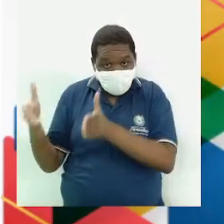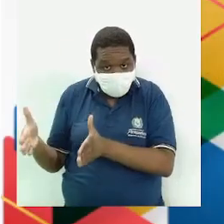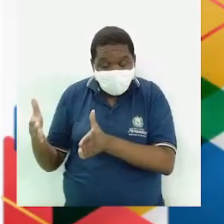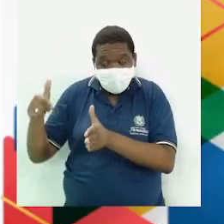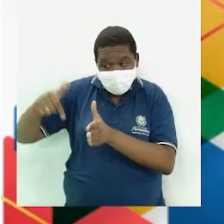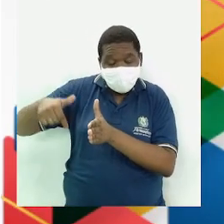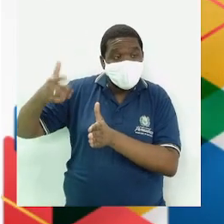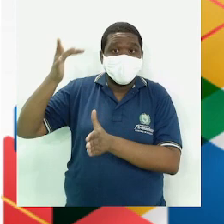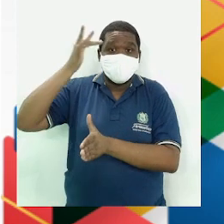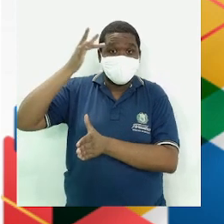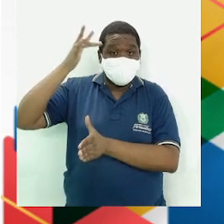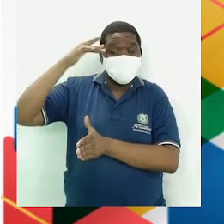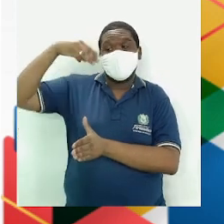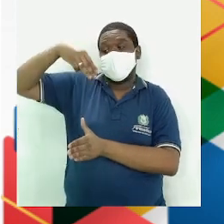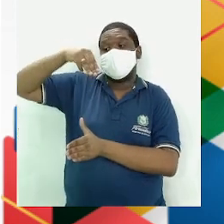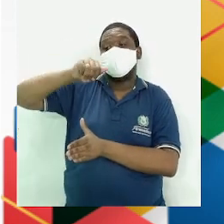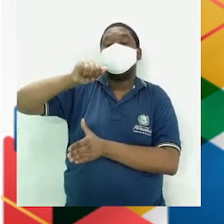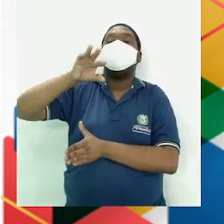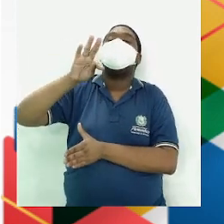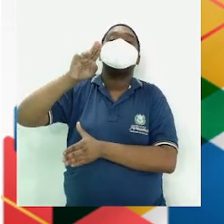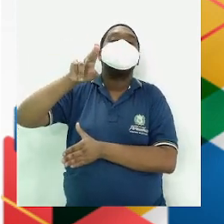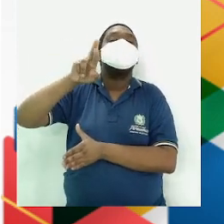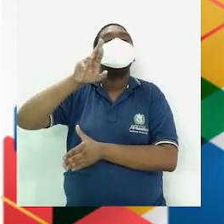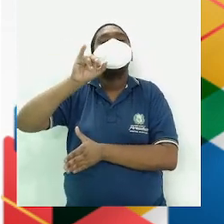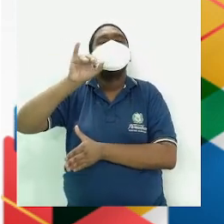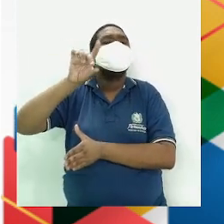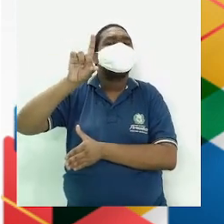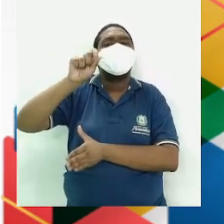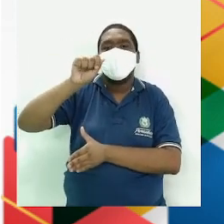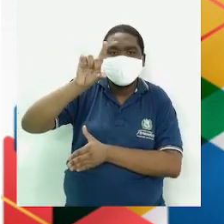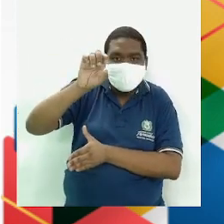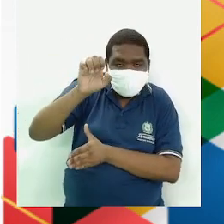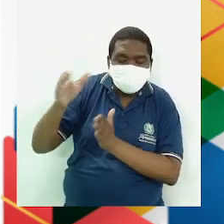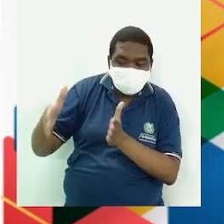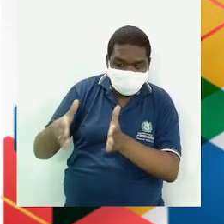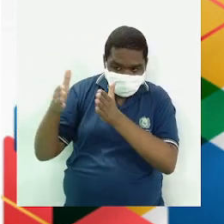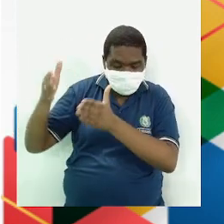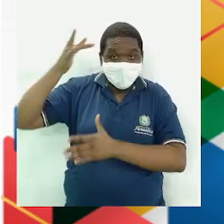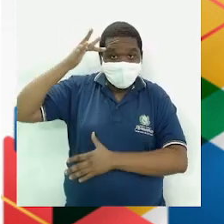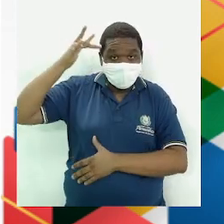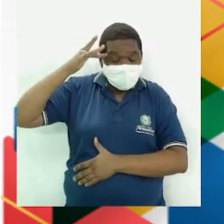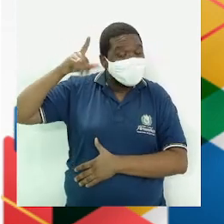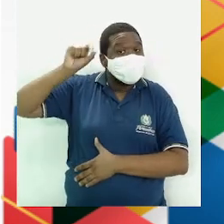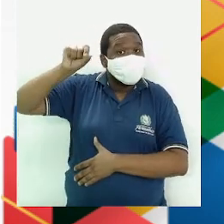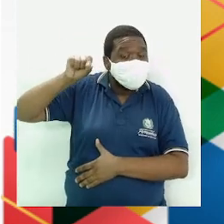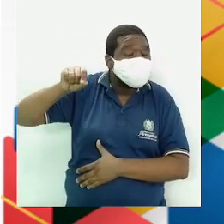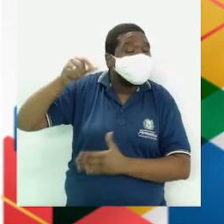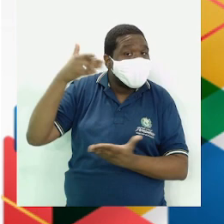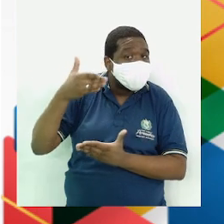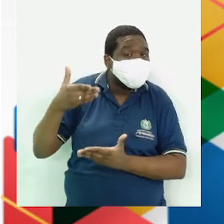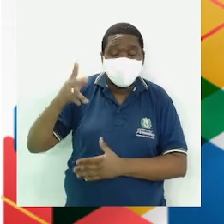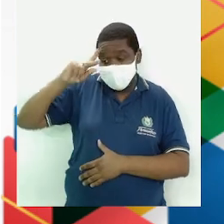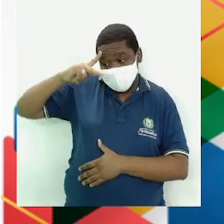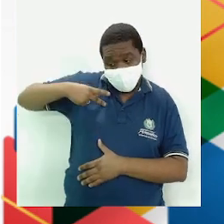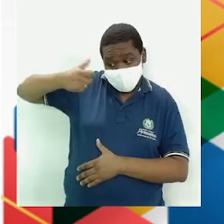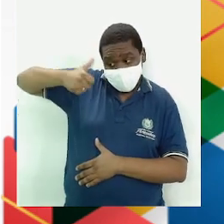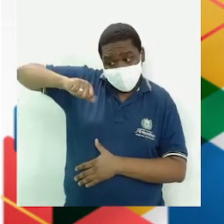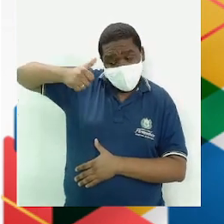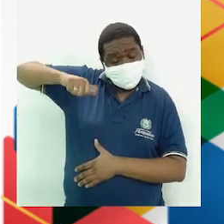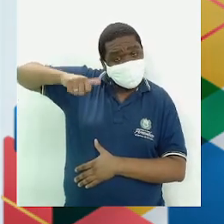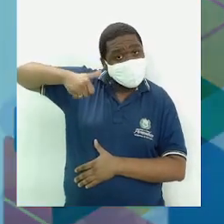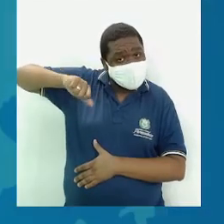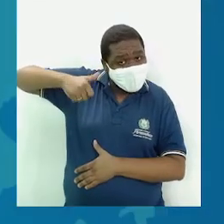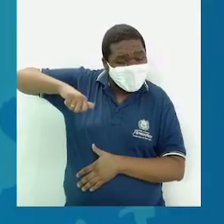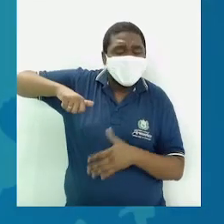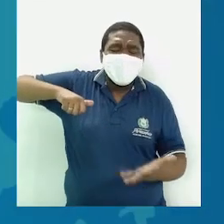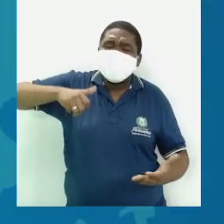maturidade, ele começa agora a fazer uma autocrítica platônica. Ou seja,